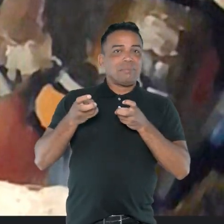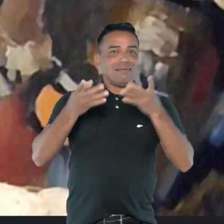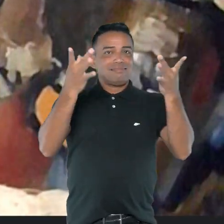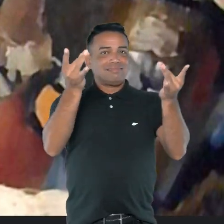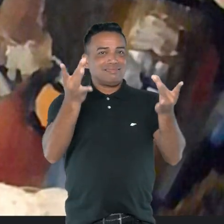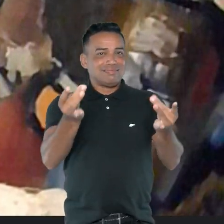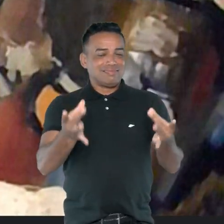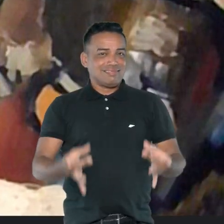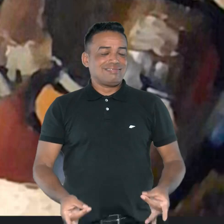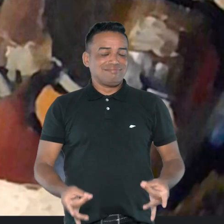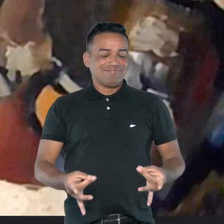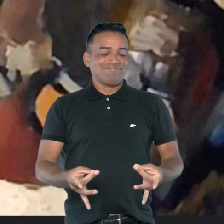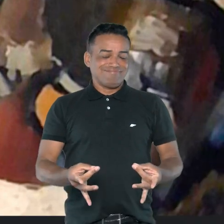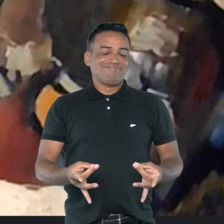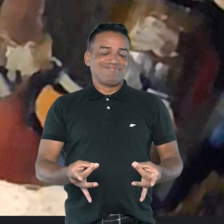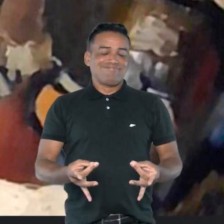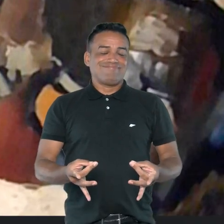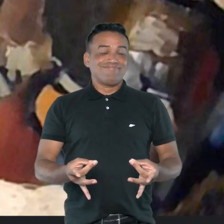essas coisas.